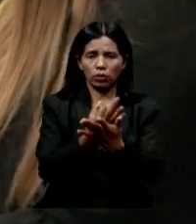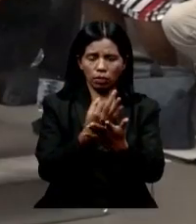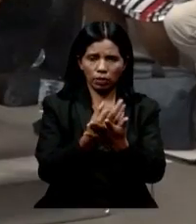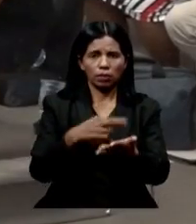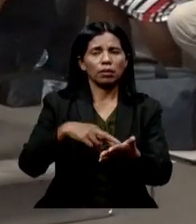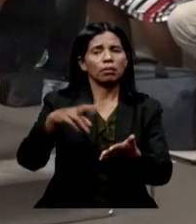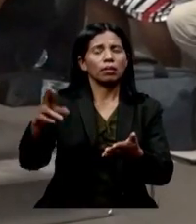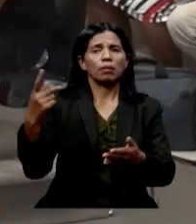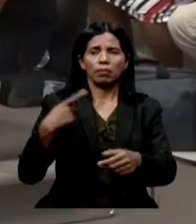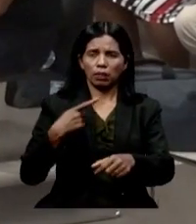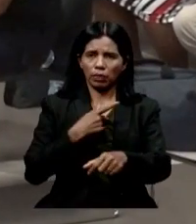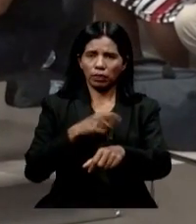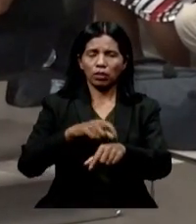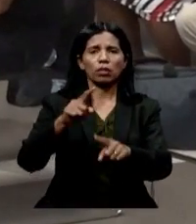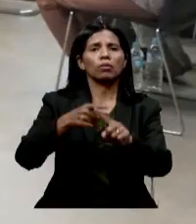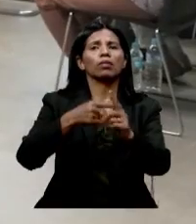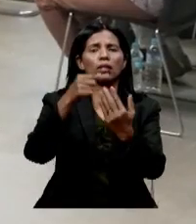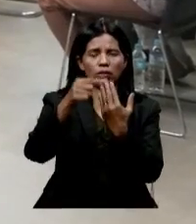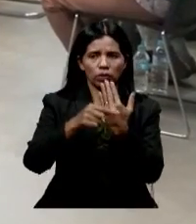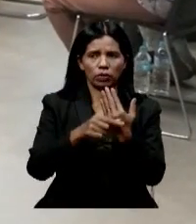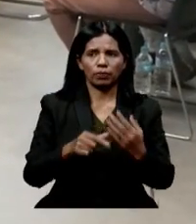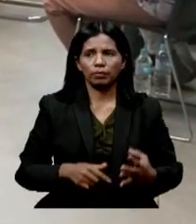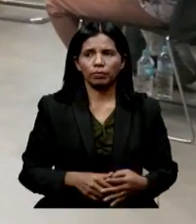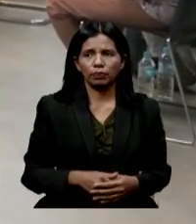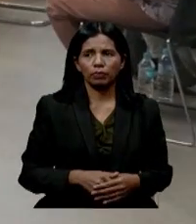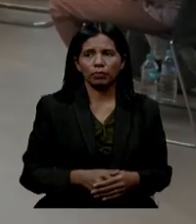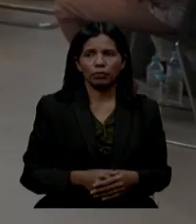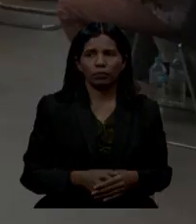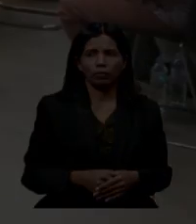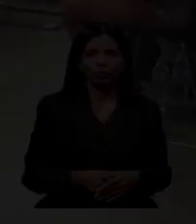Parlamento Nacional e a fulano agosto. Adere tu Simenis, benvinda Simenis, tchemen.